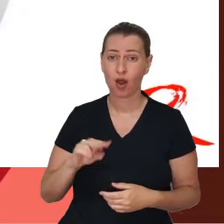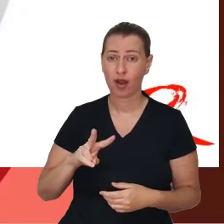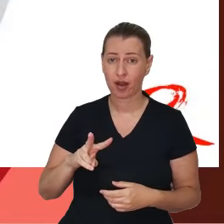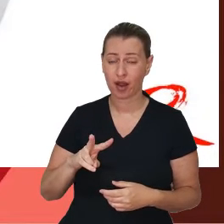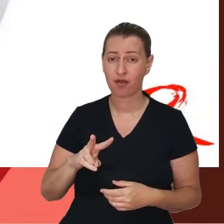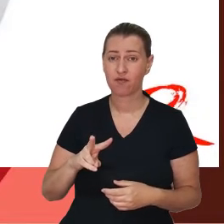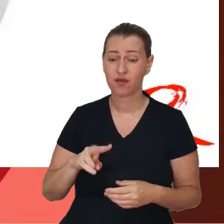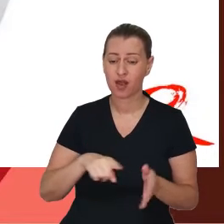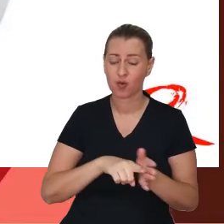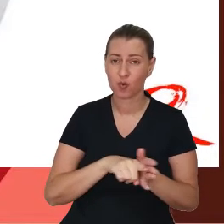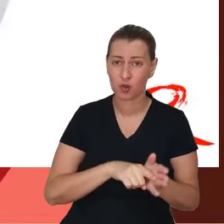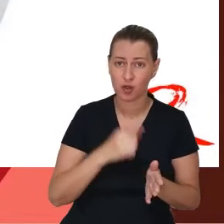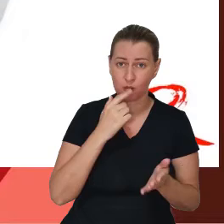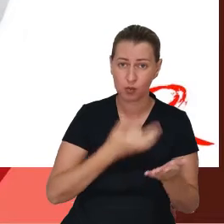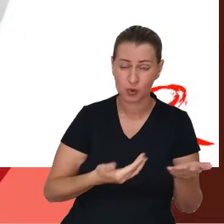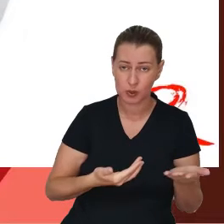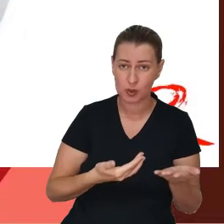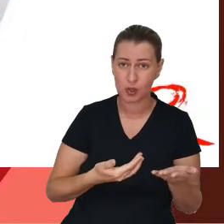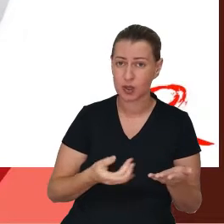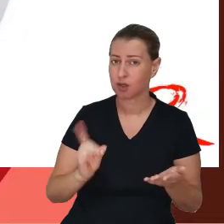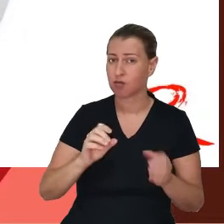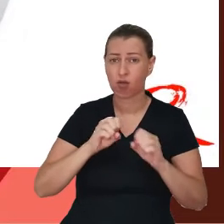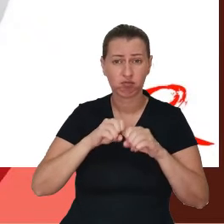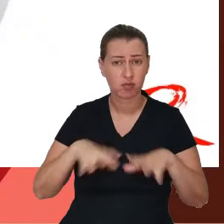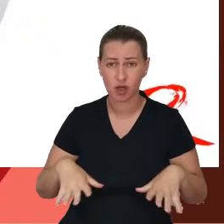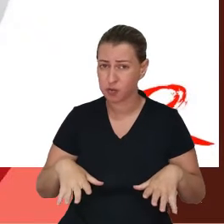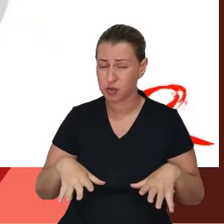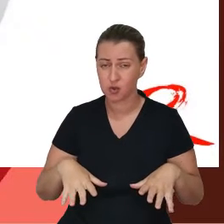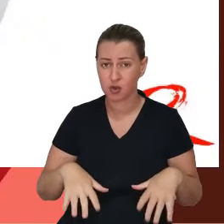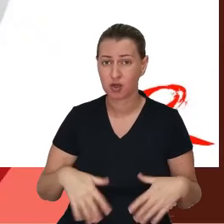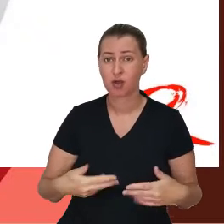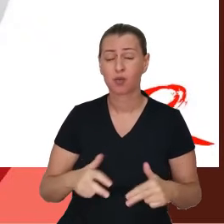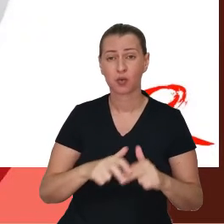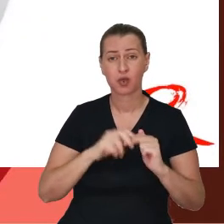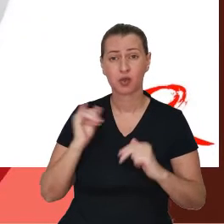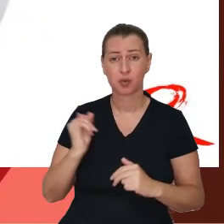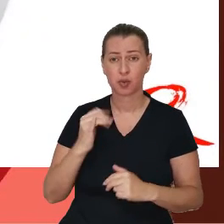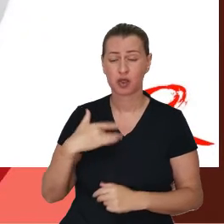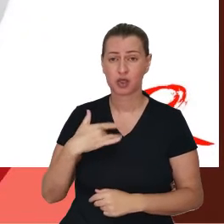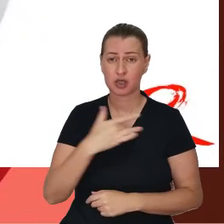para a saúde da pessoa e dos demais.